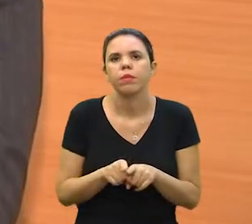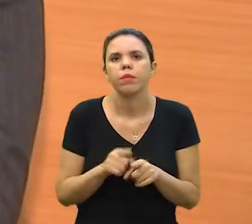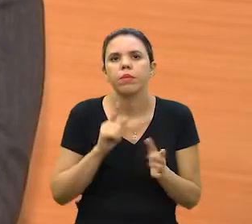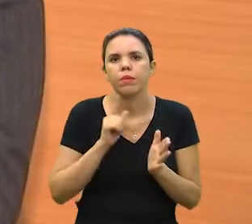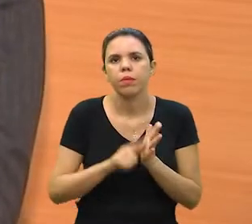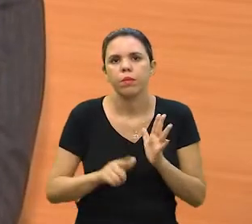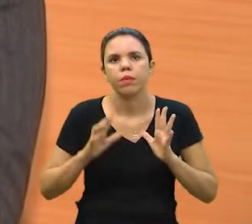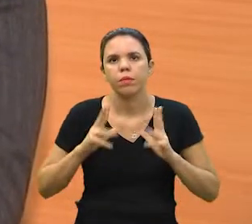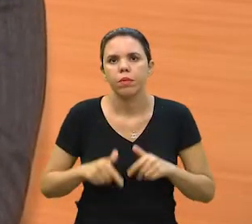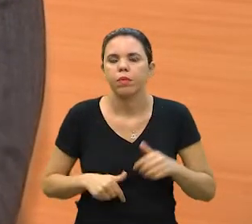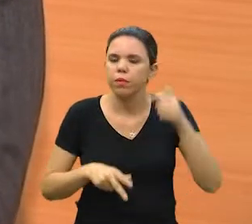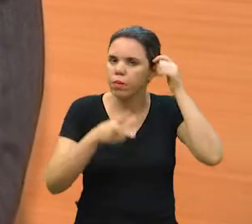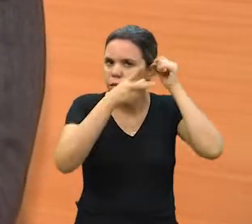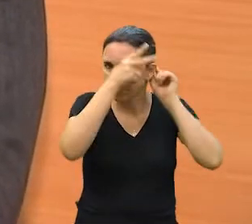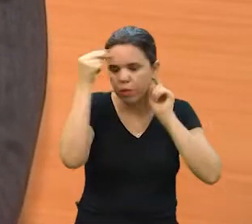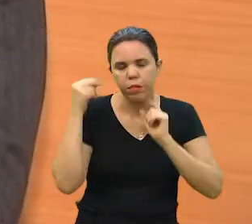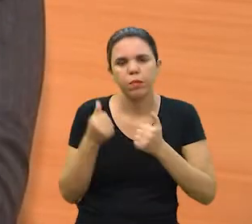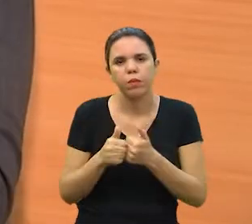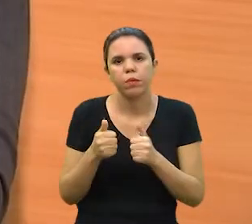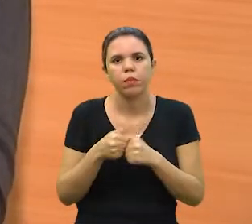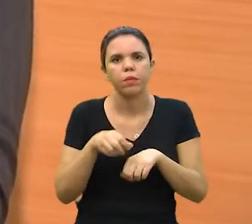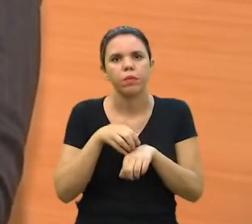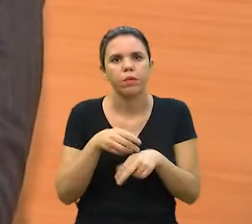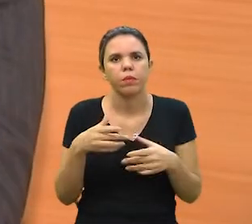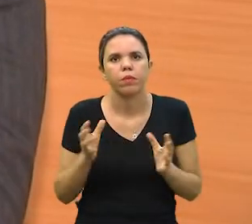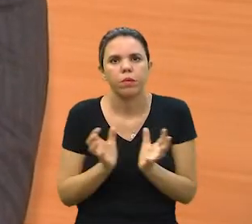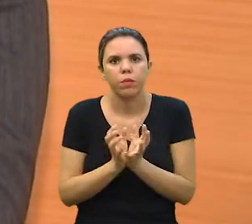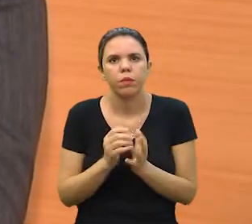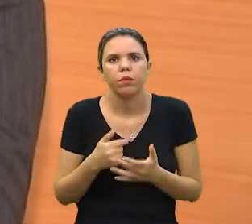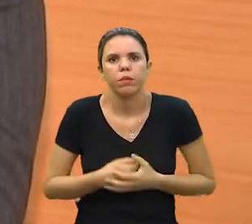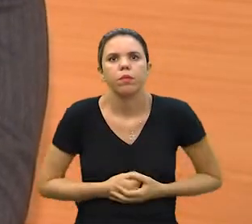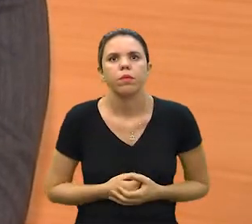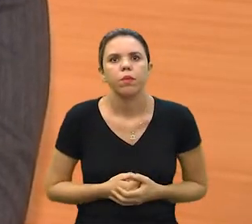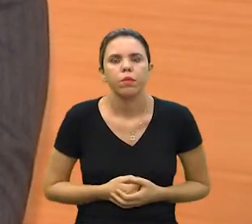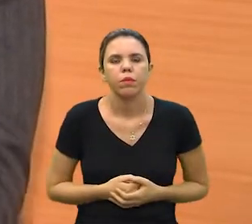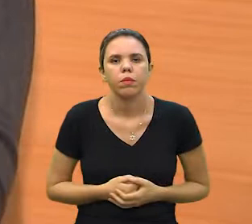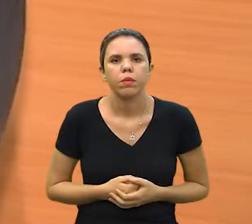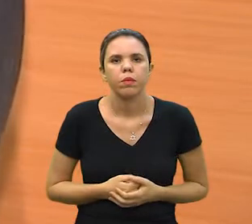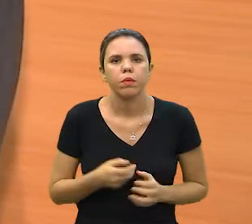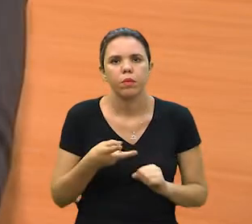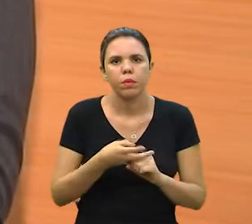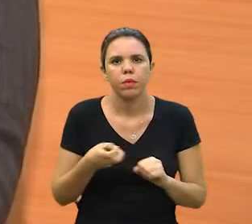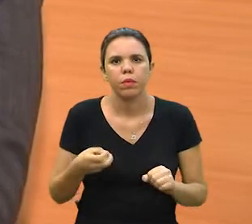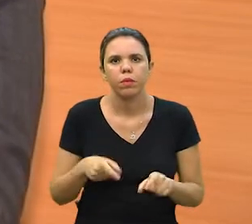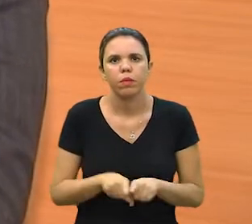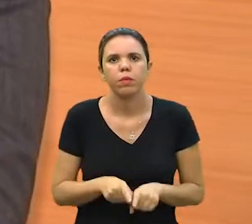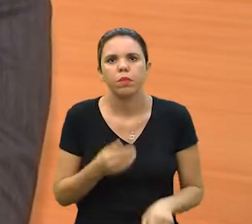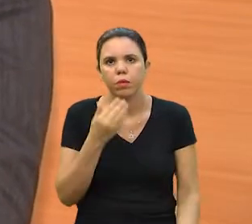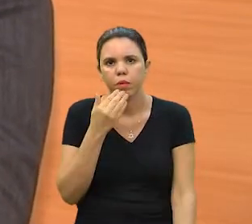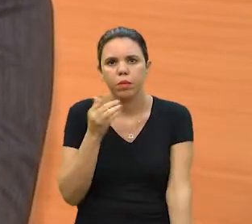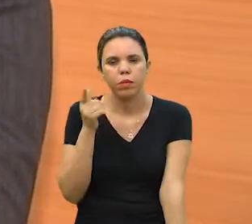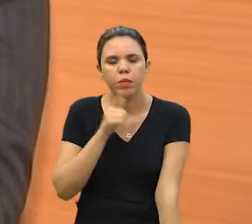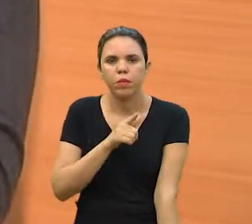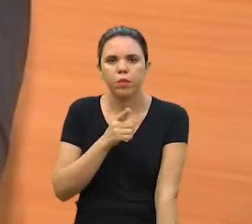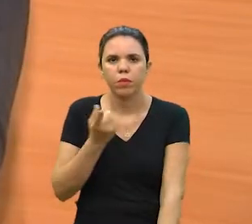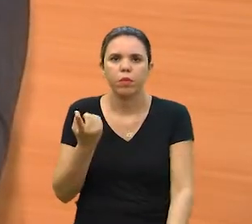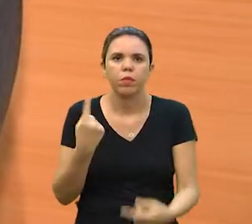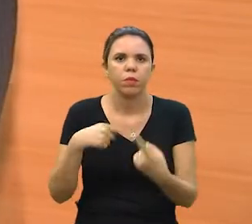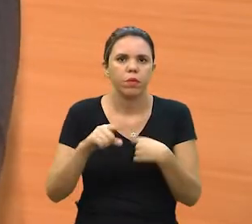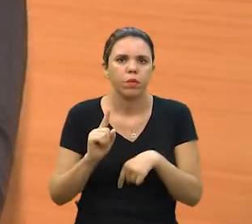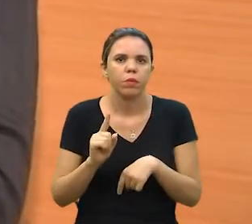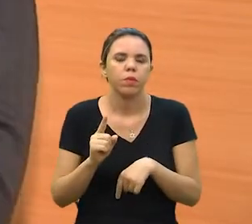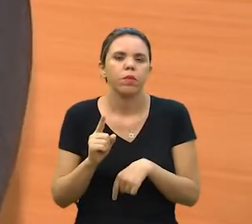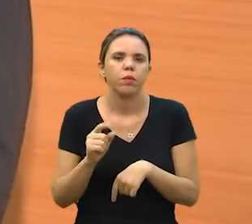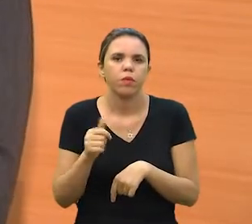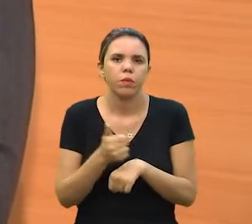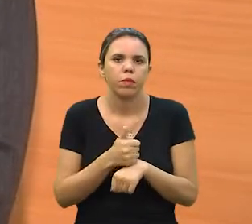a área da limpeza pública, transporte coletivo, por aplicativo também, e conseguimos